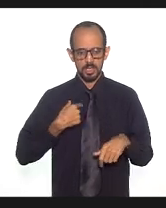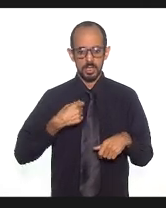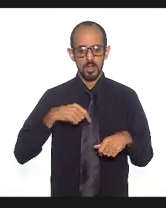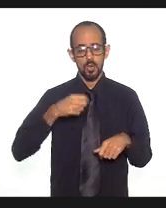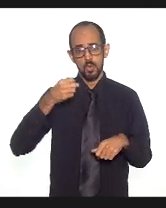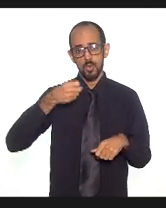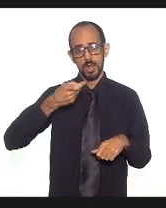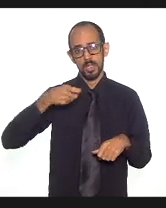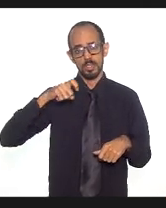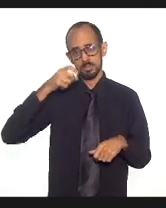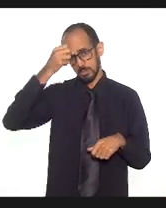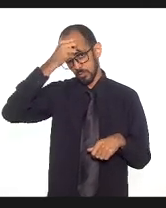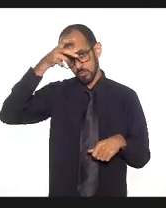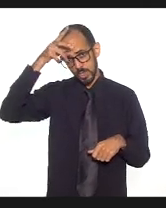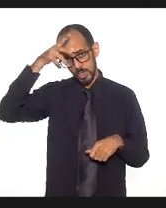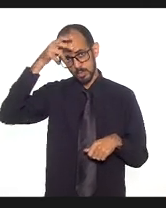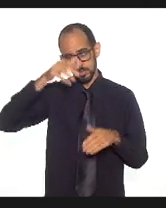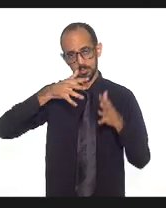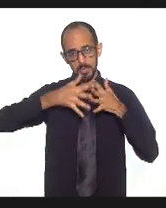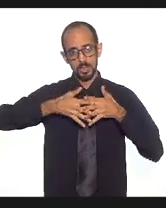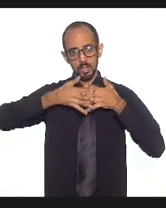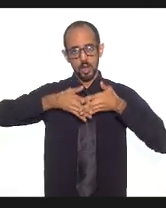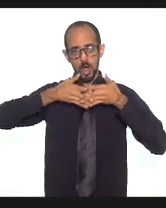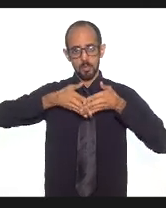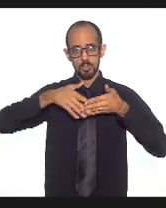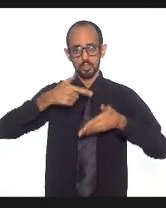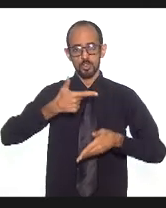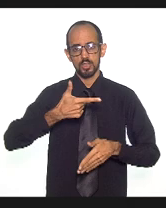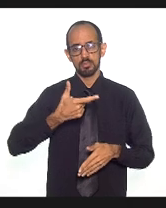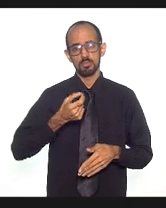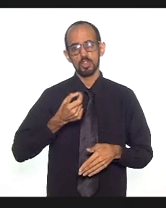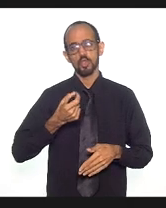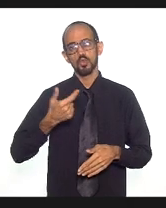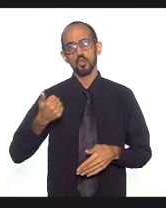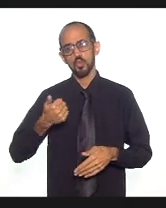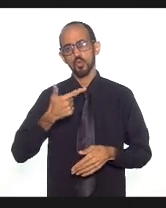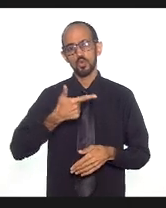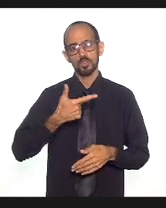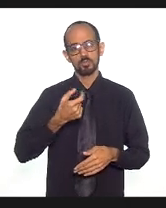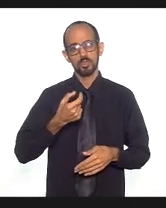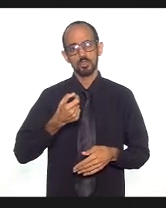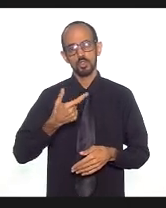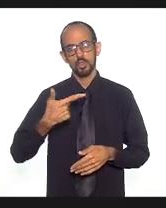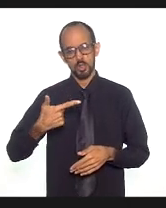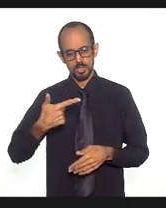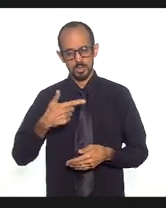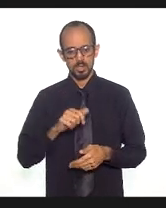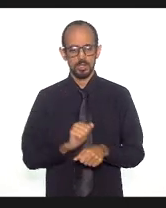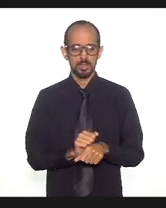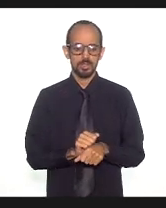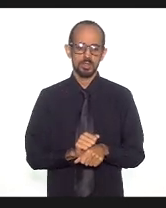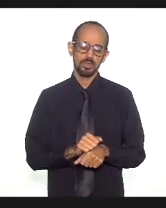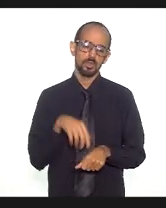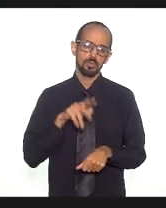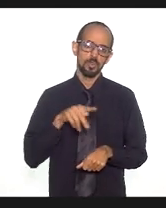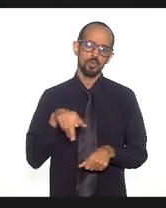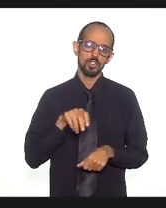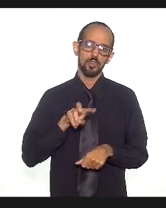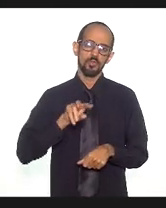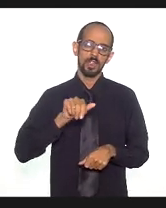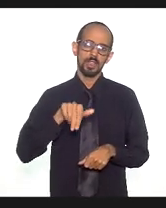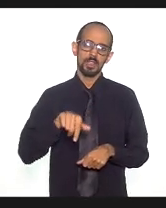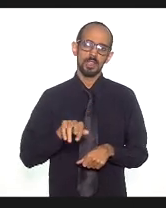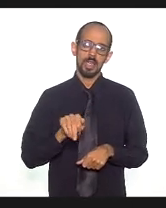2001, 2002, quando foi gestado os primeiros polos com o doutor, com o professor Vanderlei de Souza,